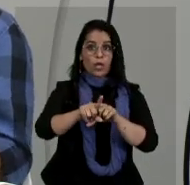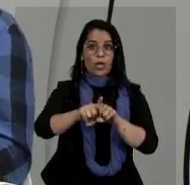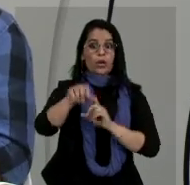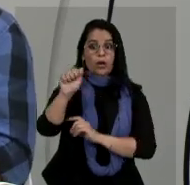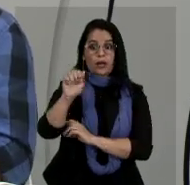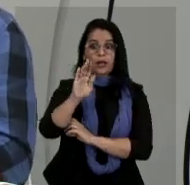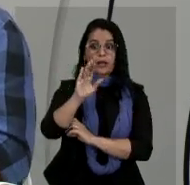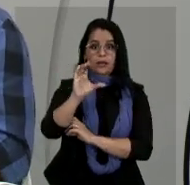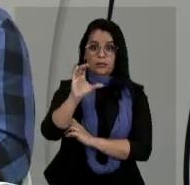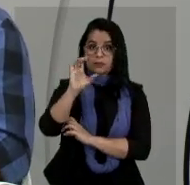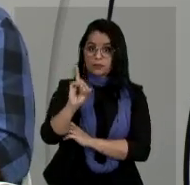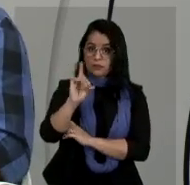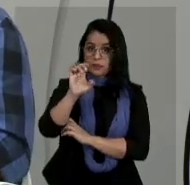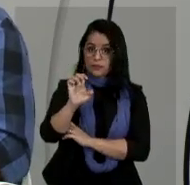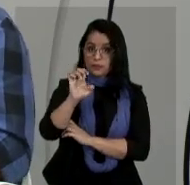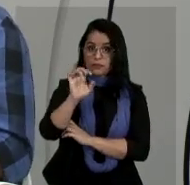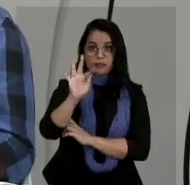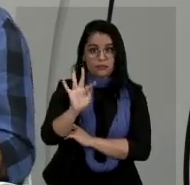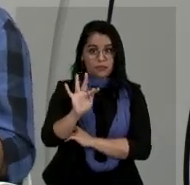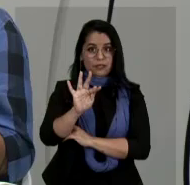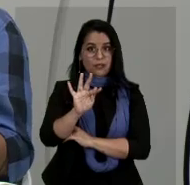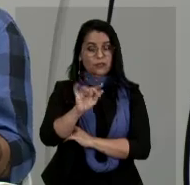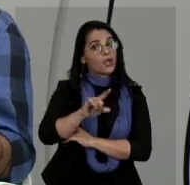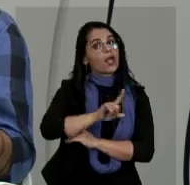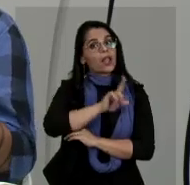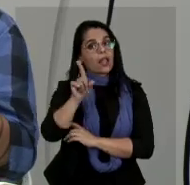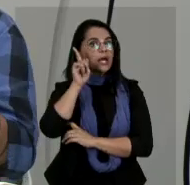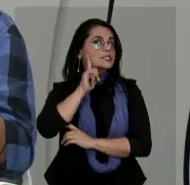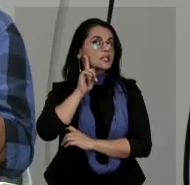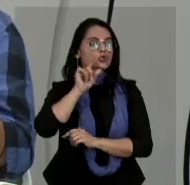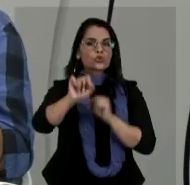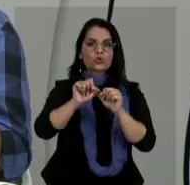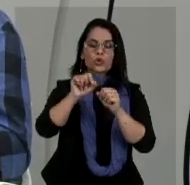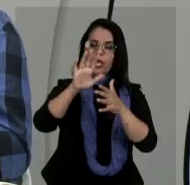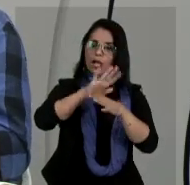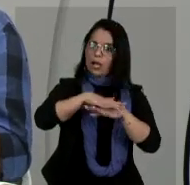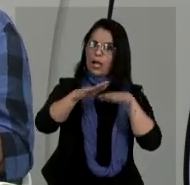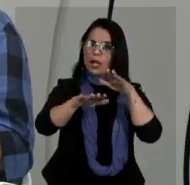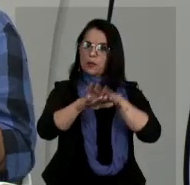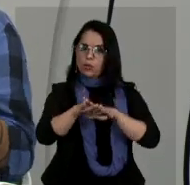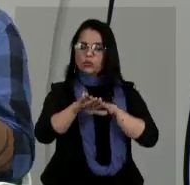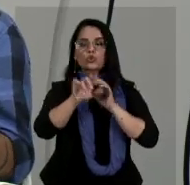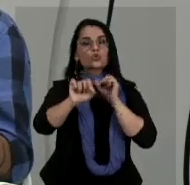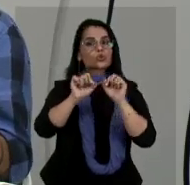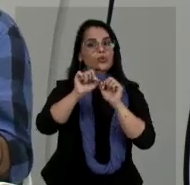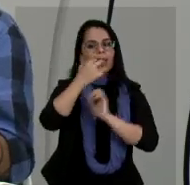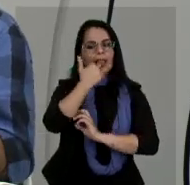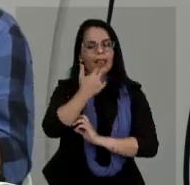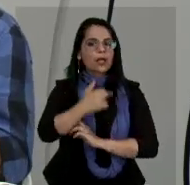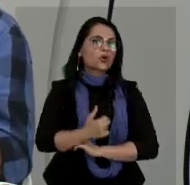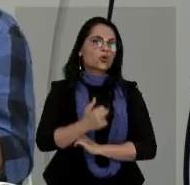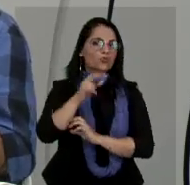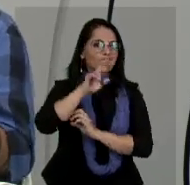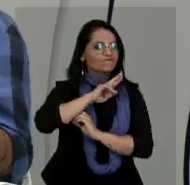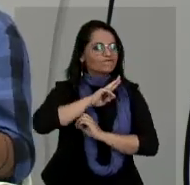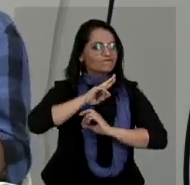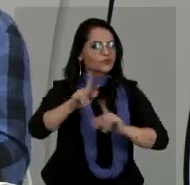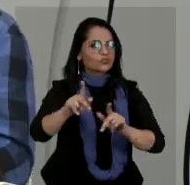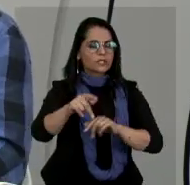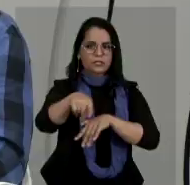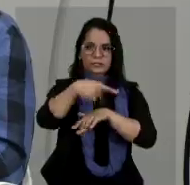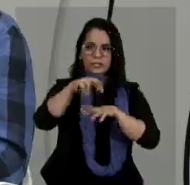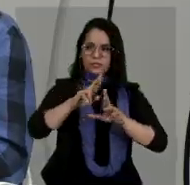manual que nós fazemos com uma mão aqui no Brasil e nos Estados Unidos ele é feito com duas mãos. Então são línguas diferentes em